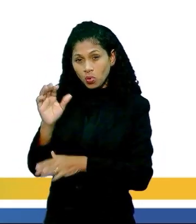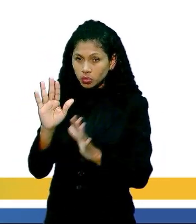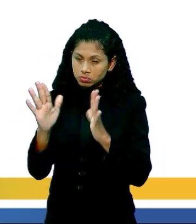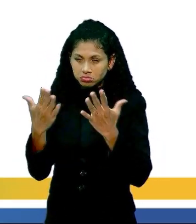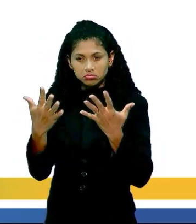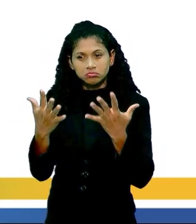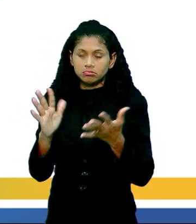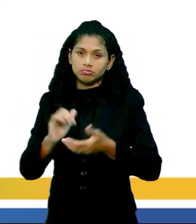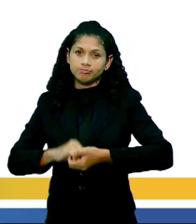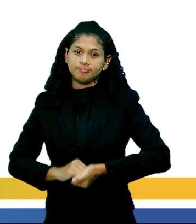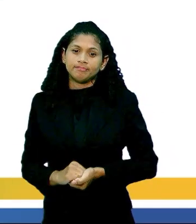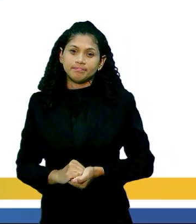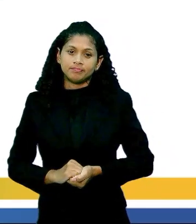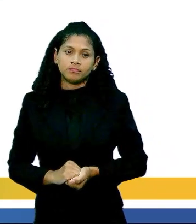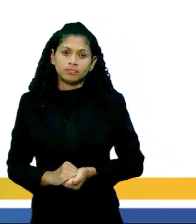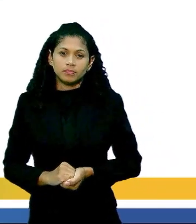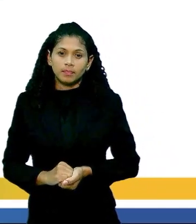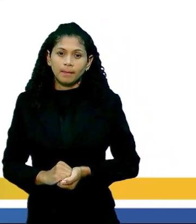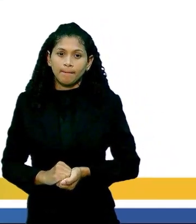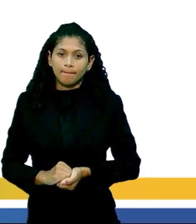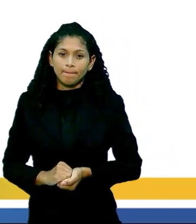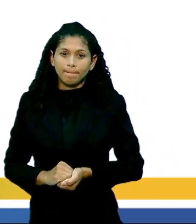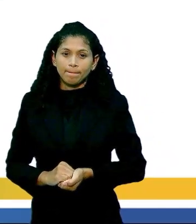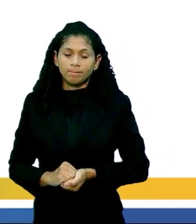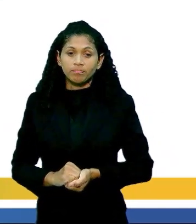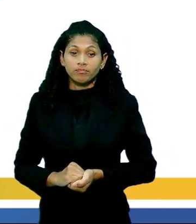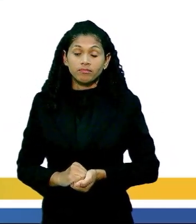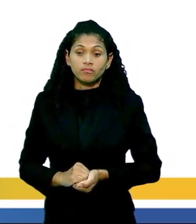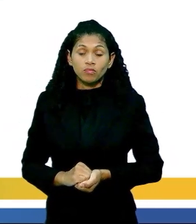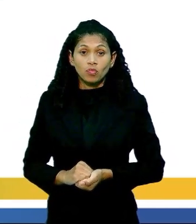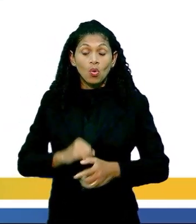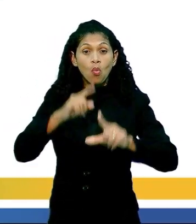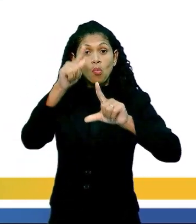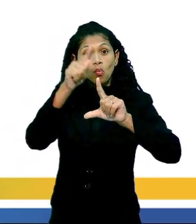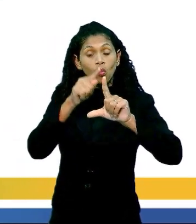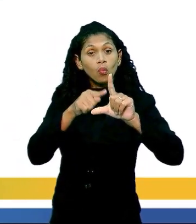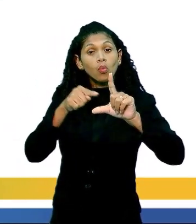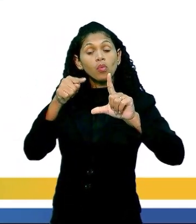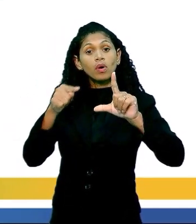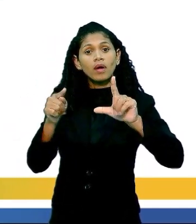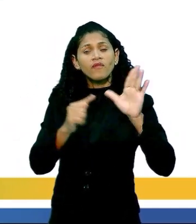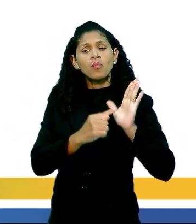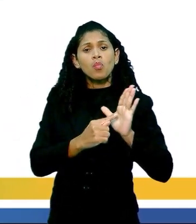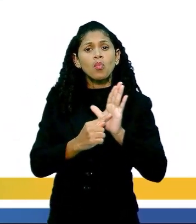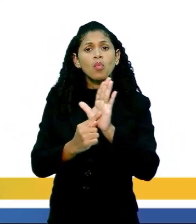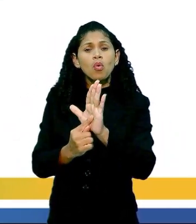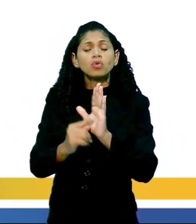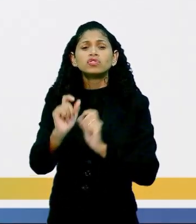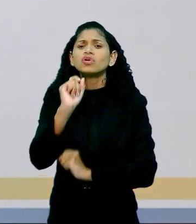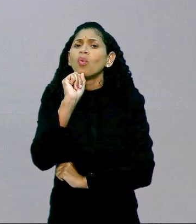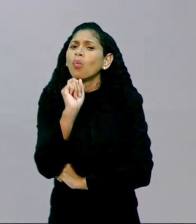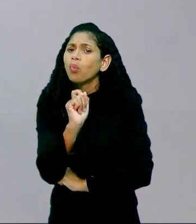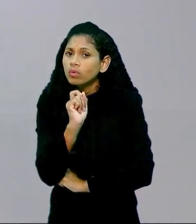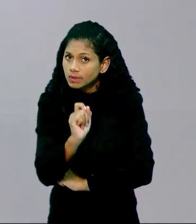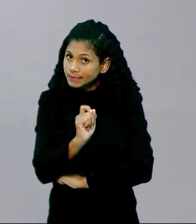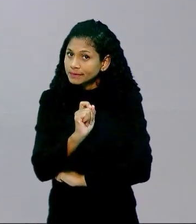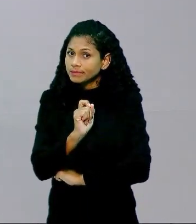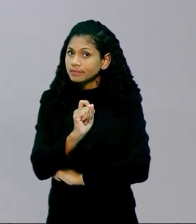nessa média. Vamos lá. Ele revela, o gráfico, que isso aí, pessoal,